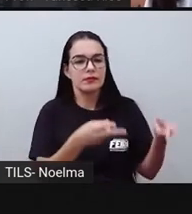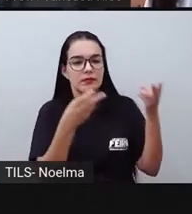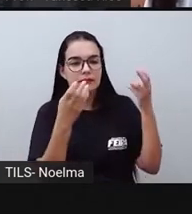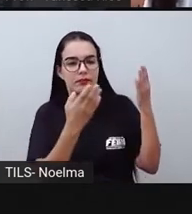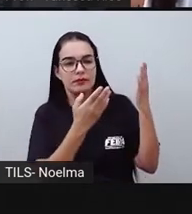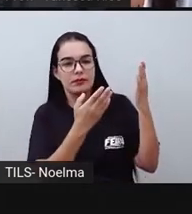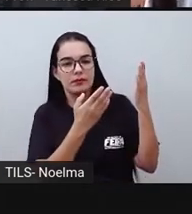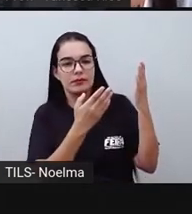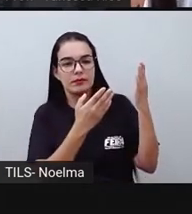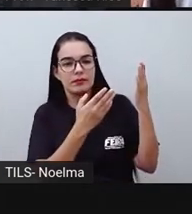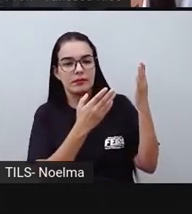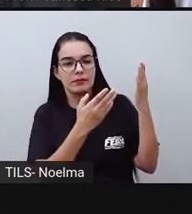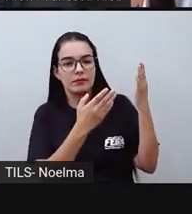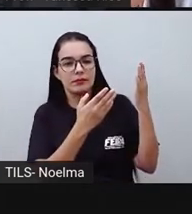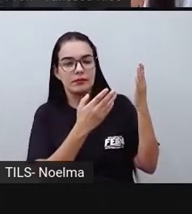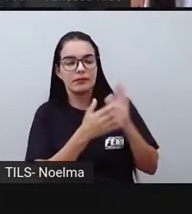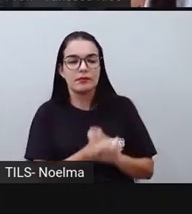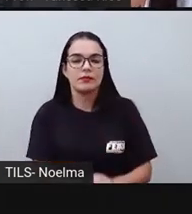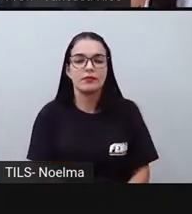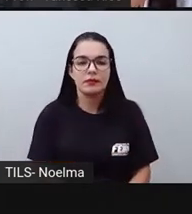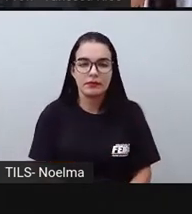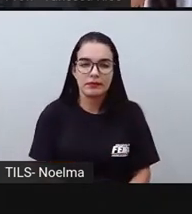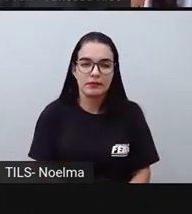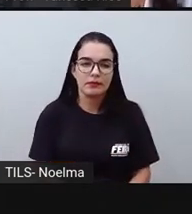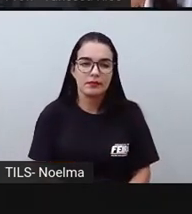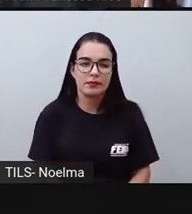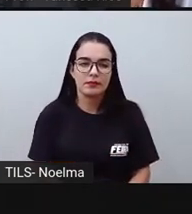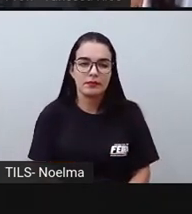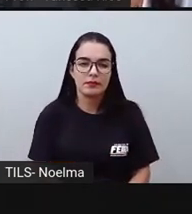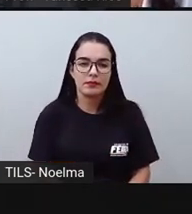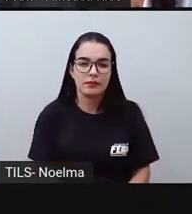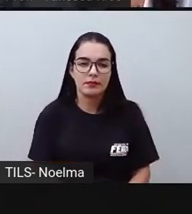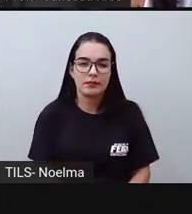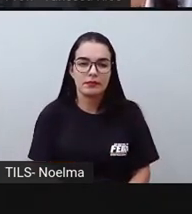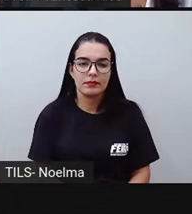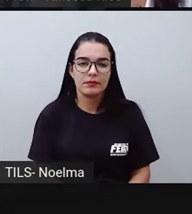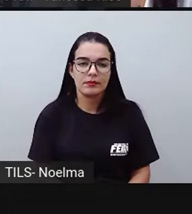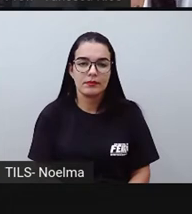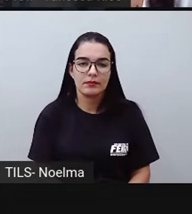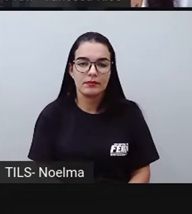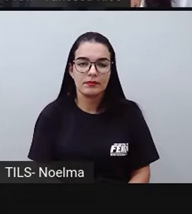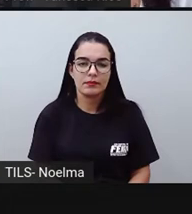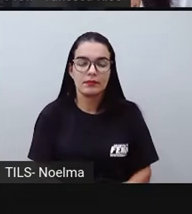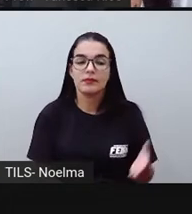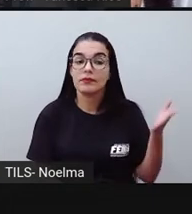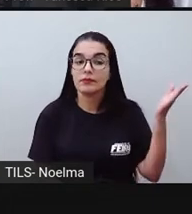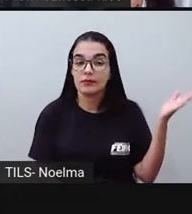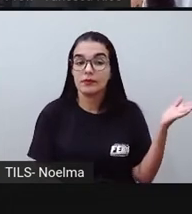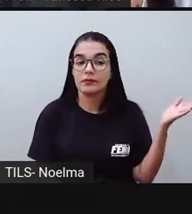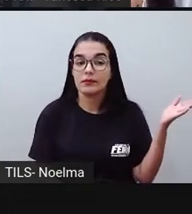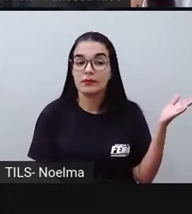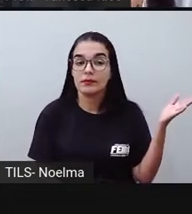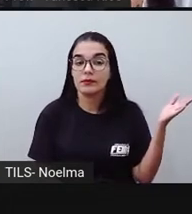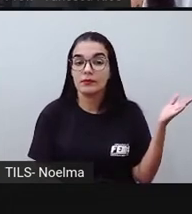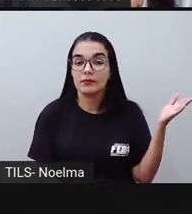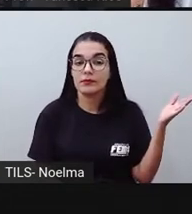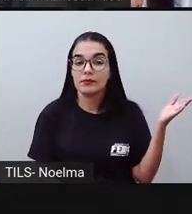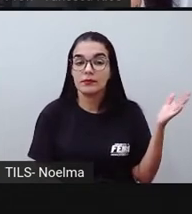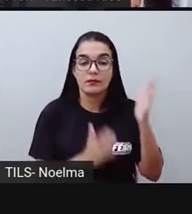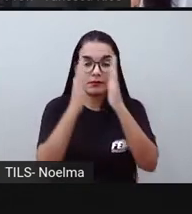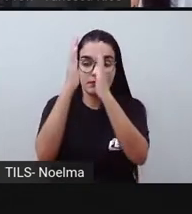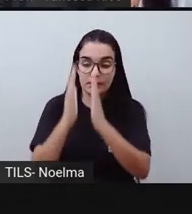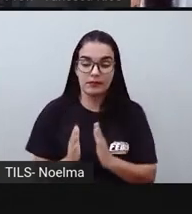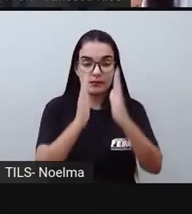primeiro passo, né? Montar o algoritmo. De que forma? Colocando um número embaixo do outro. E